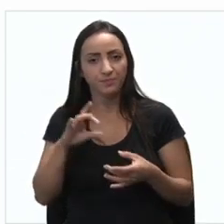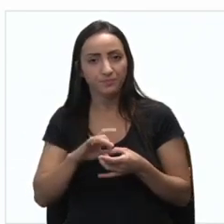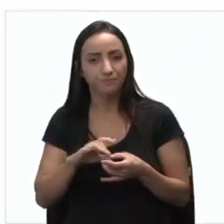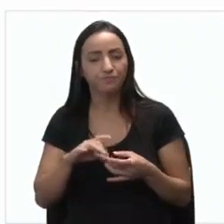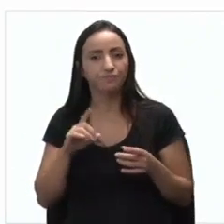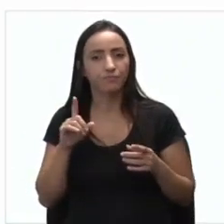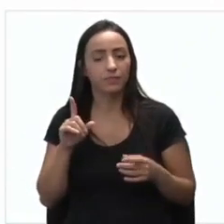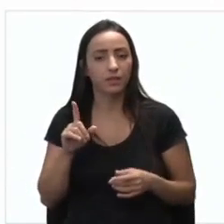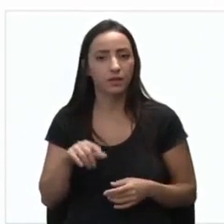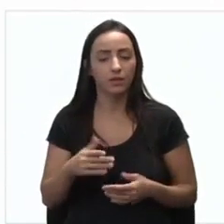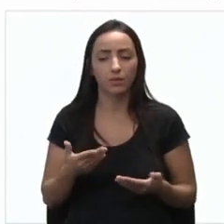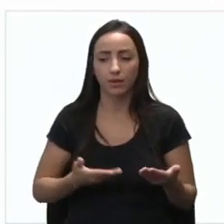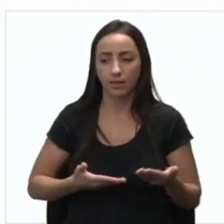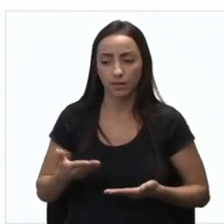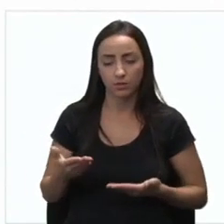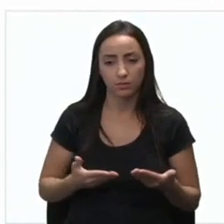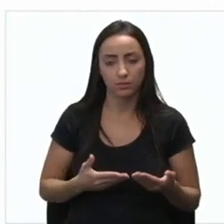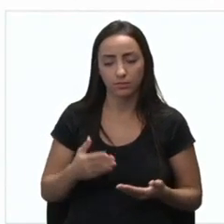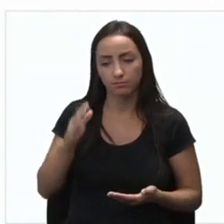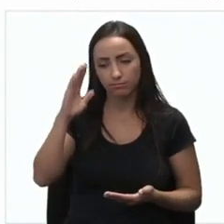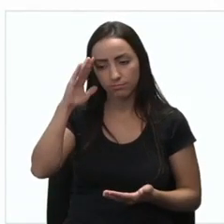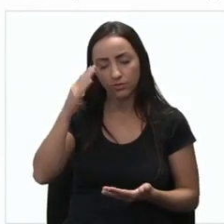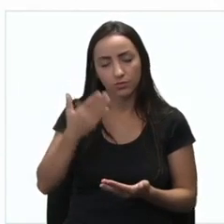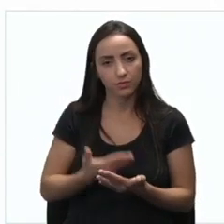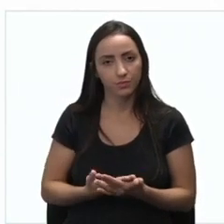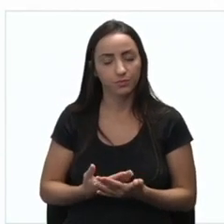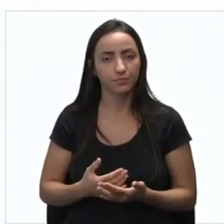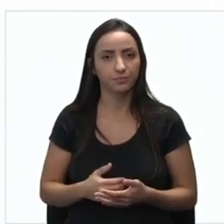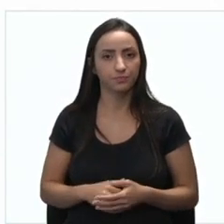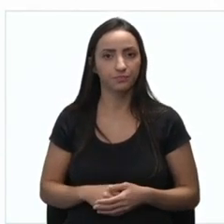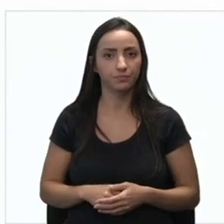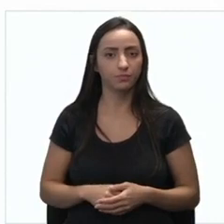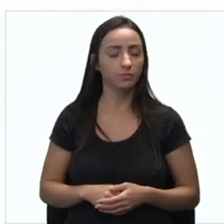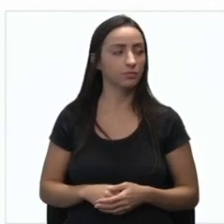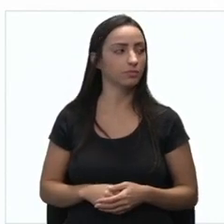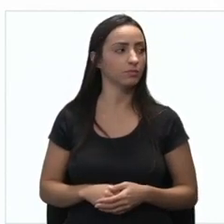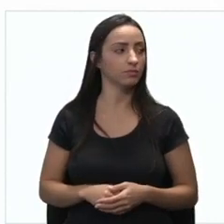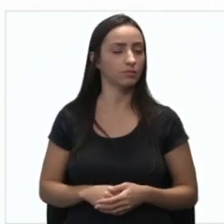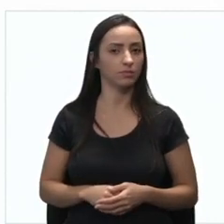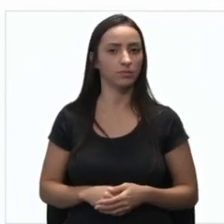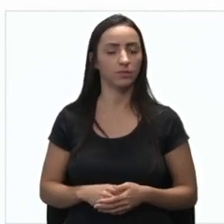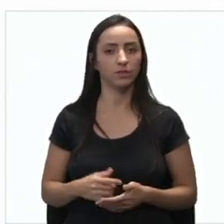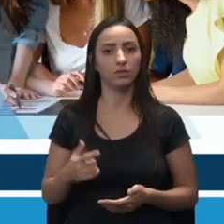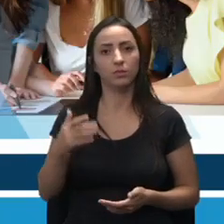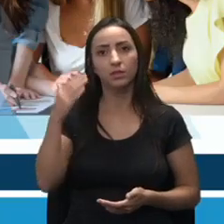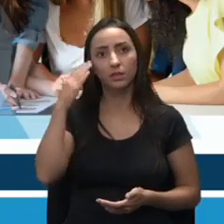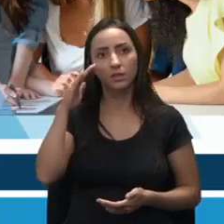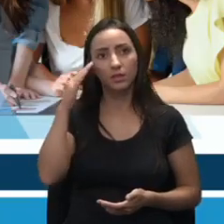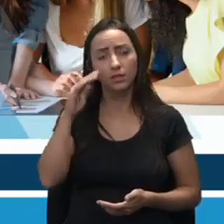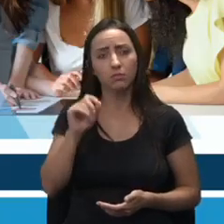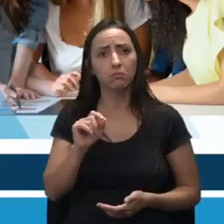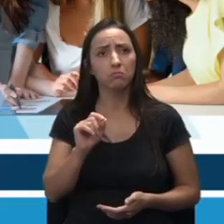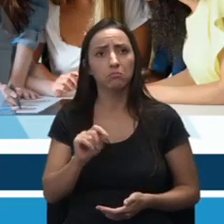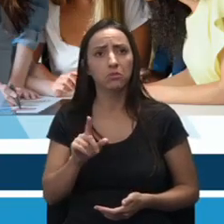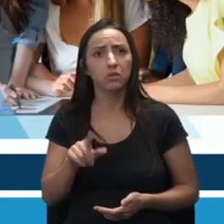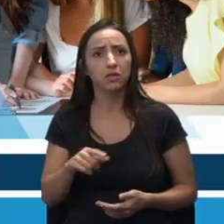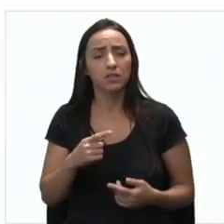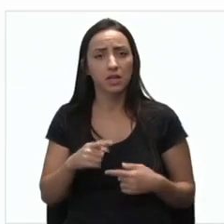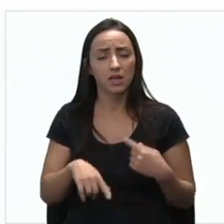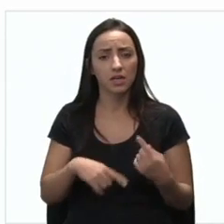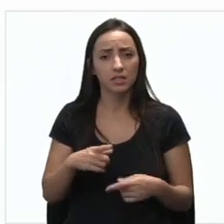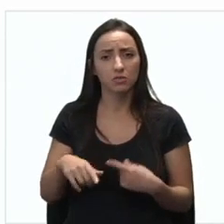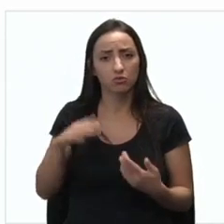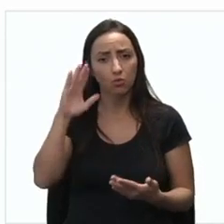atendimento humanizado e a confiança. Então, vamos compreender aí o que é essa relação